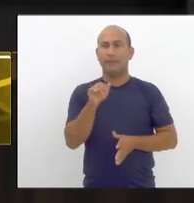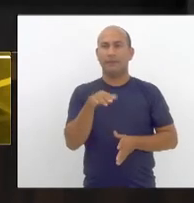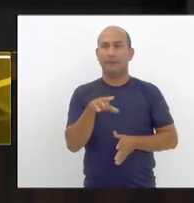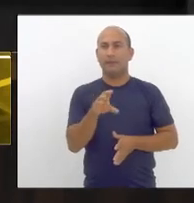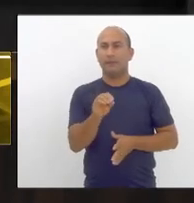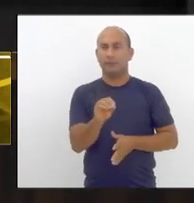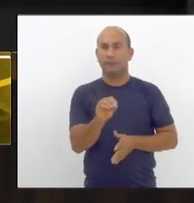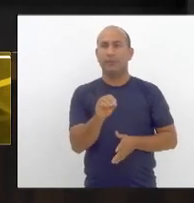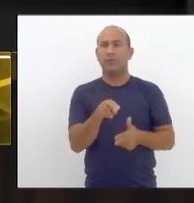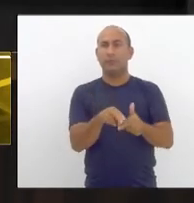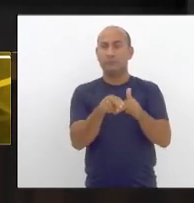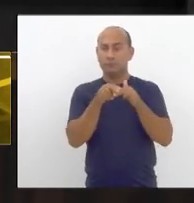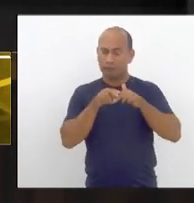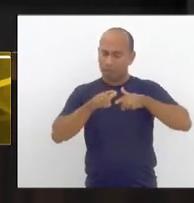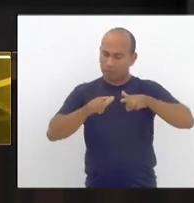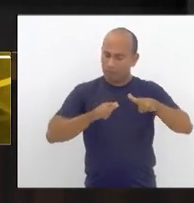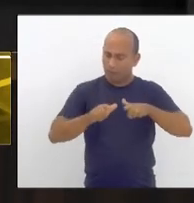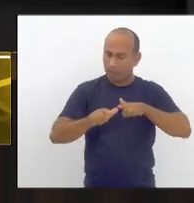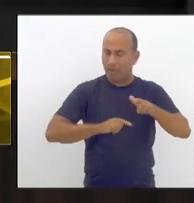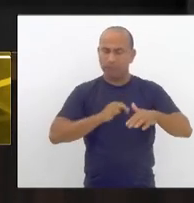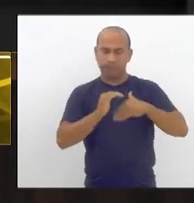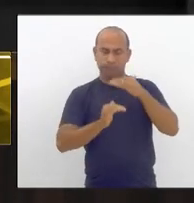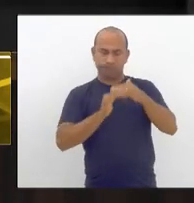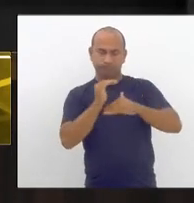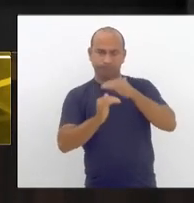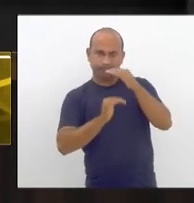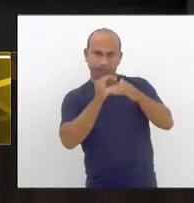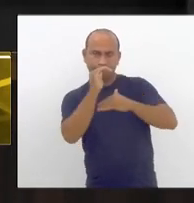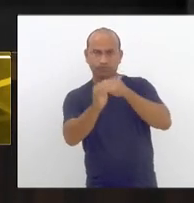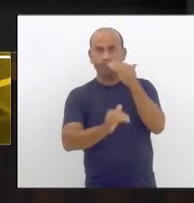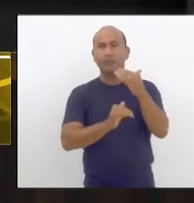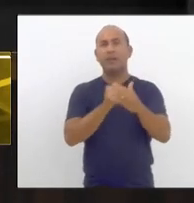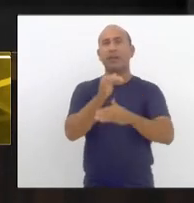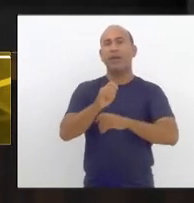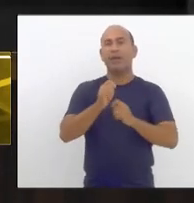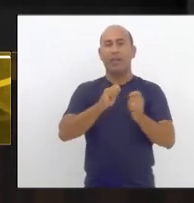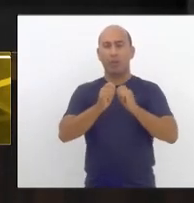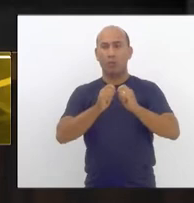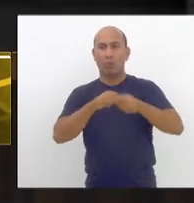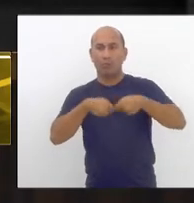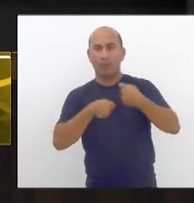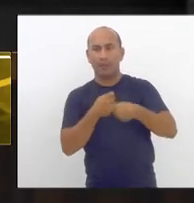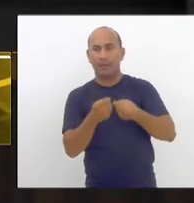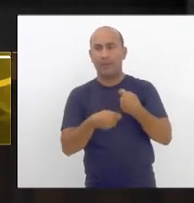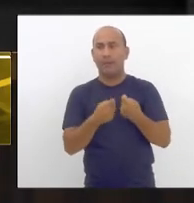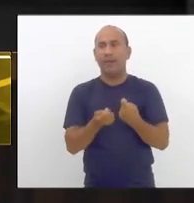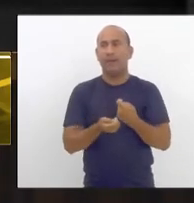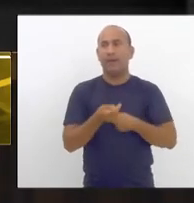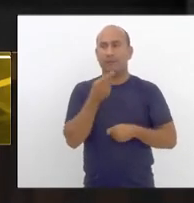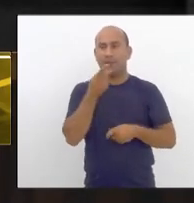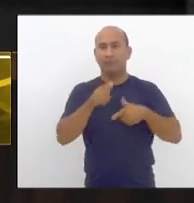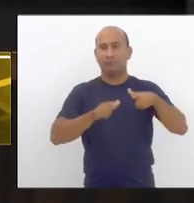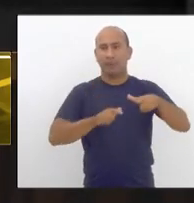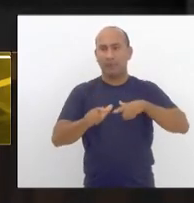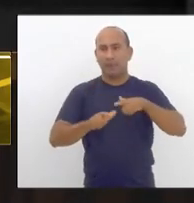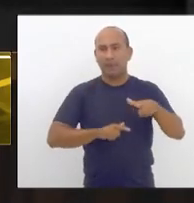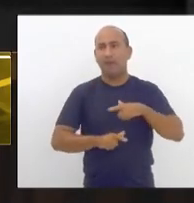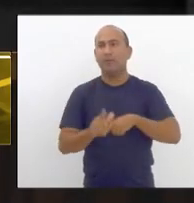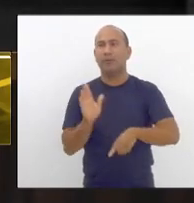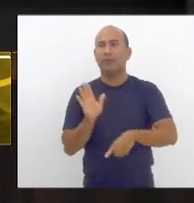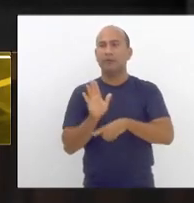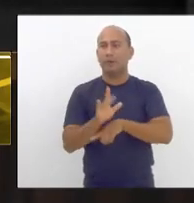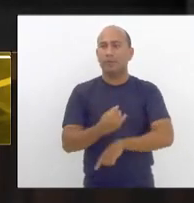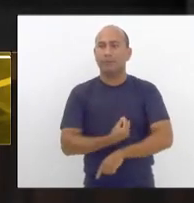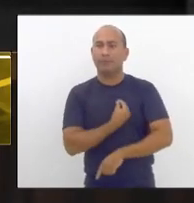por meio do seu trabalho desenvolve nossa nossa economia gerando emprego e renda promovendo qualidade